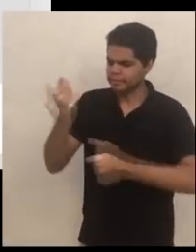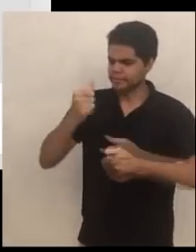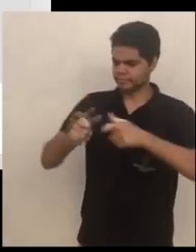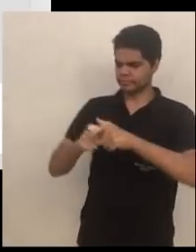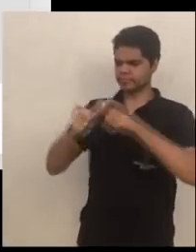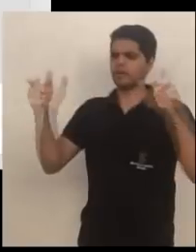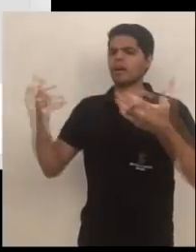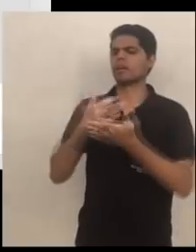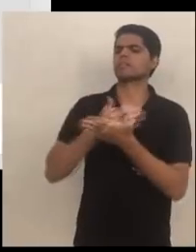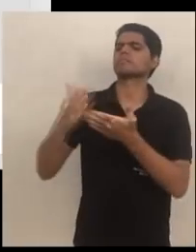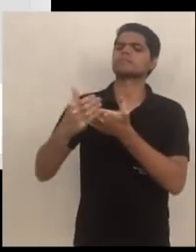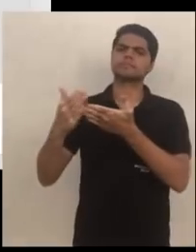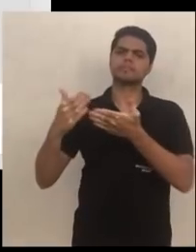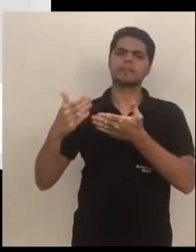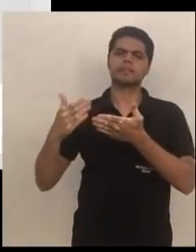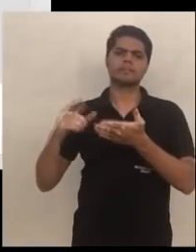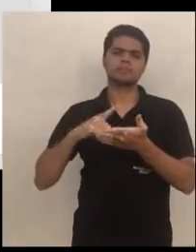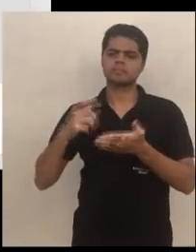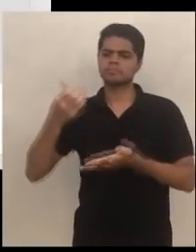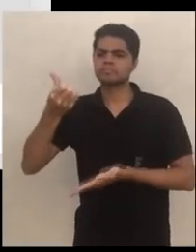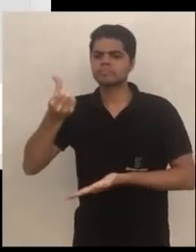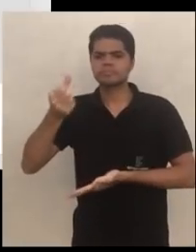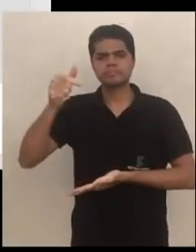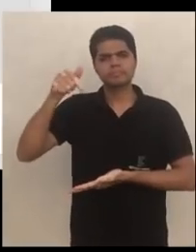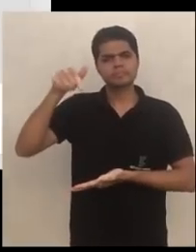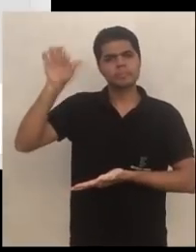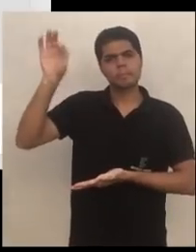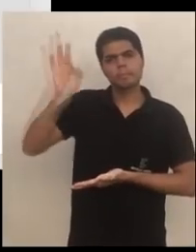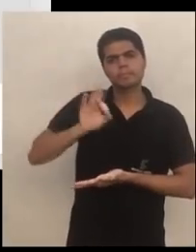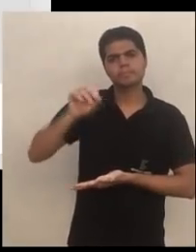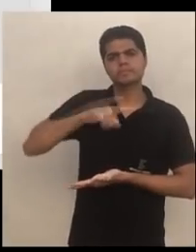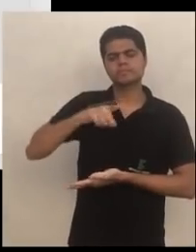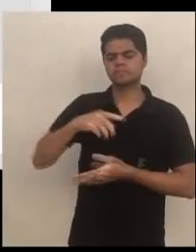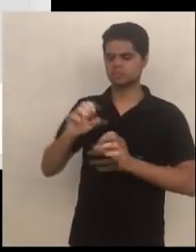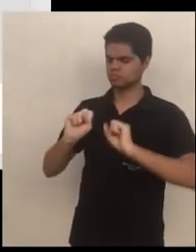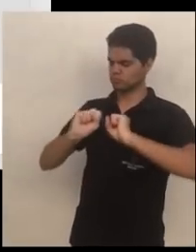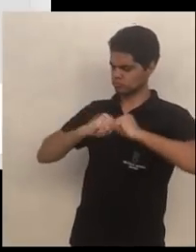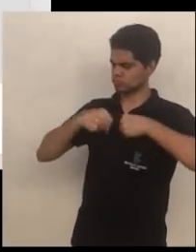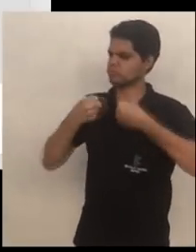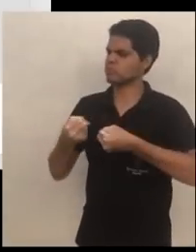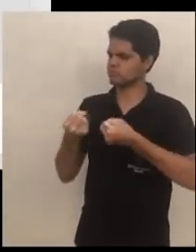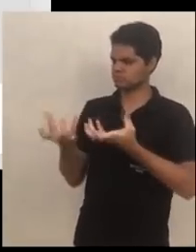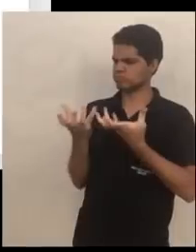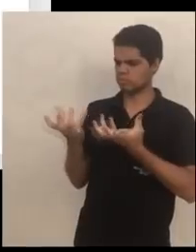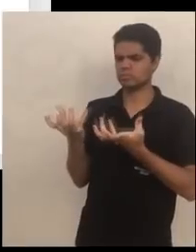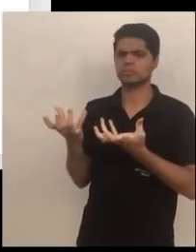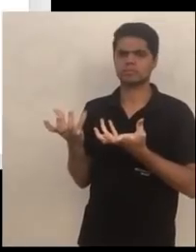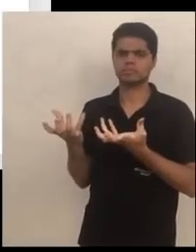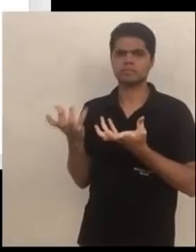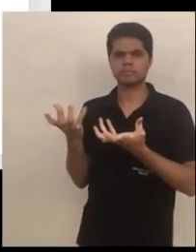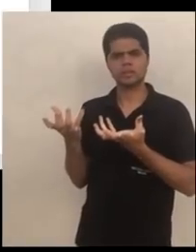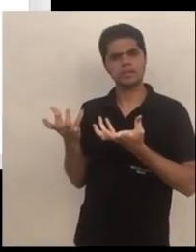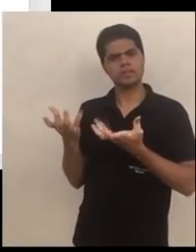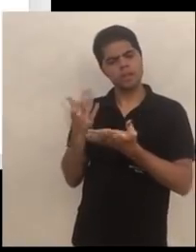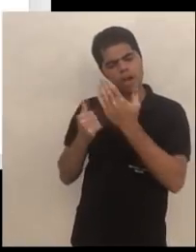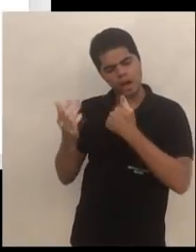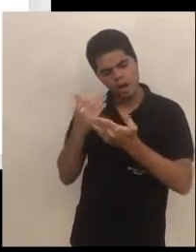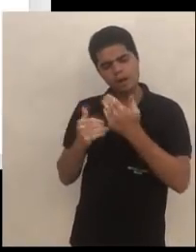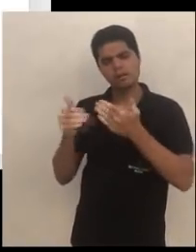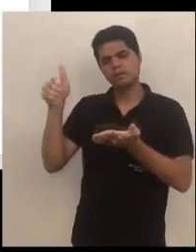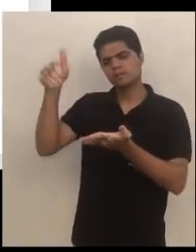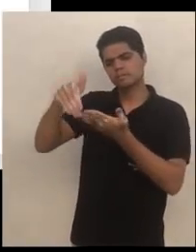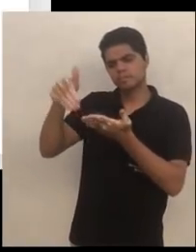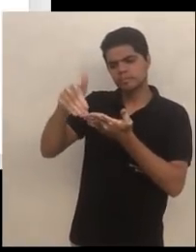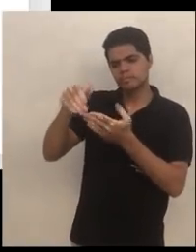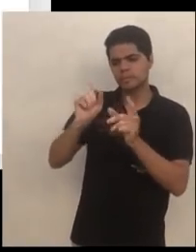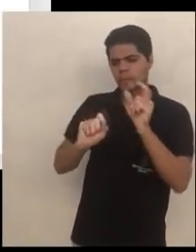67% fala que está muito disposto ou disposto em ampliar o número de consumos de produto orgânico. E aí, por fim, pessoal, já